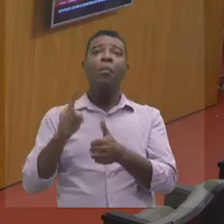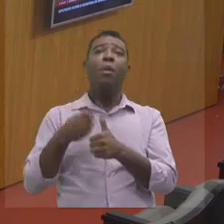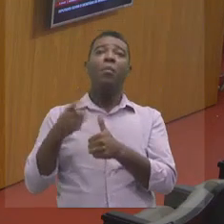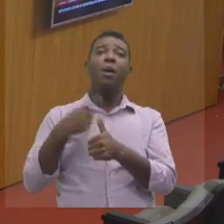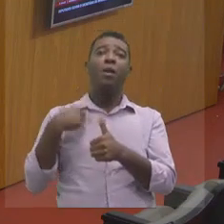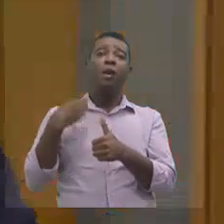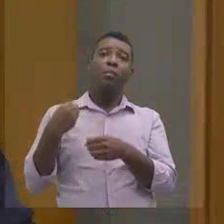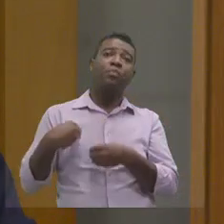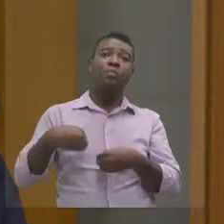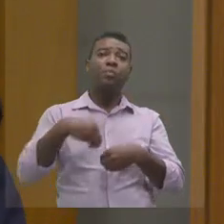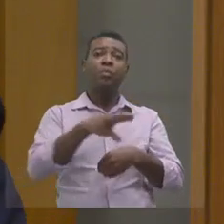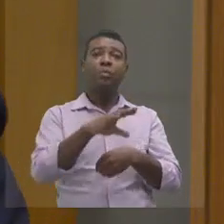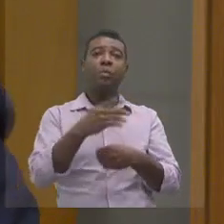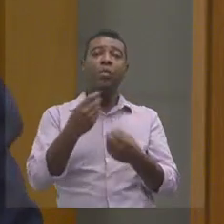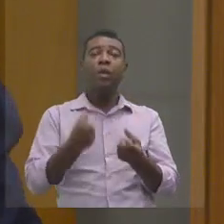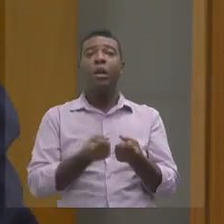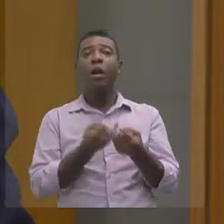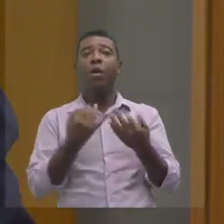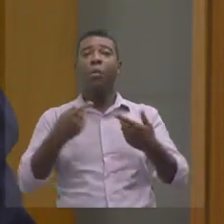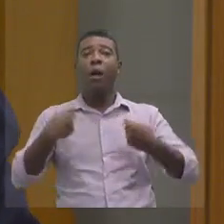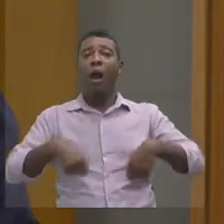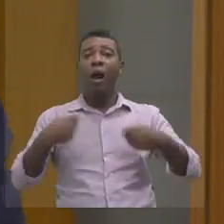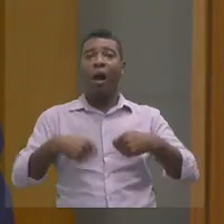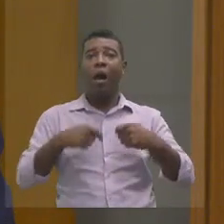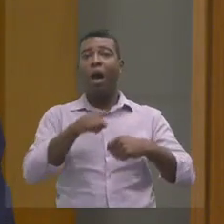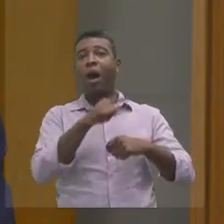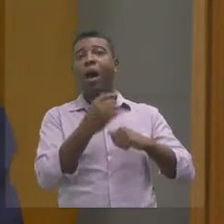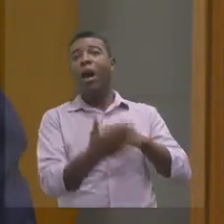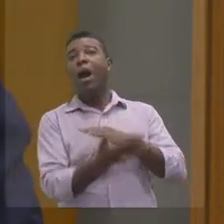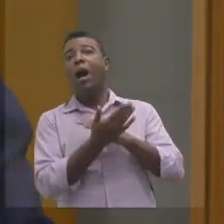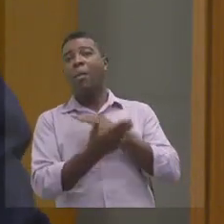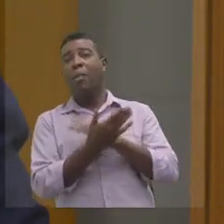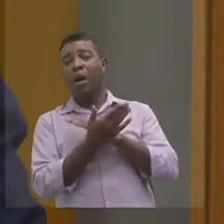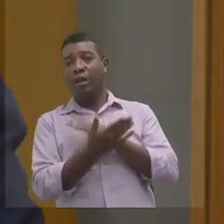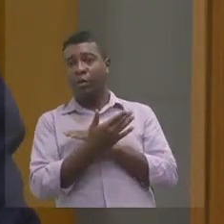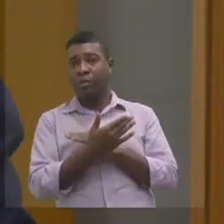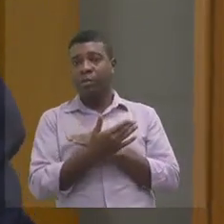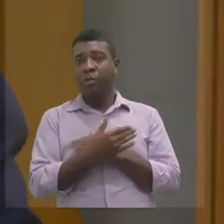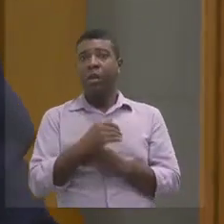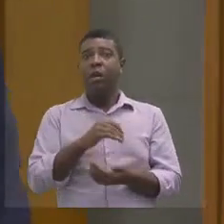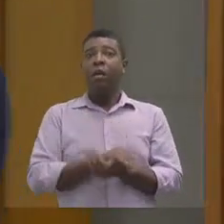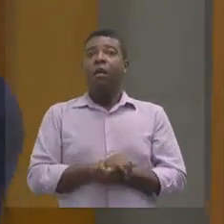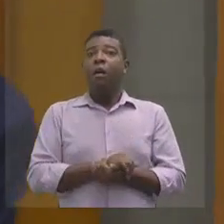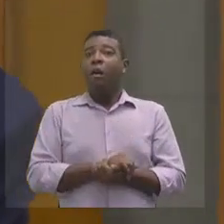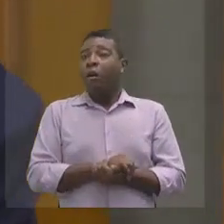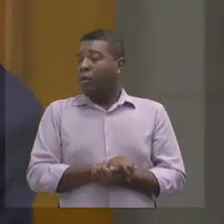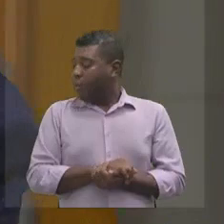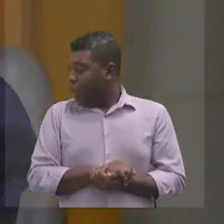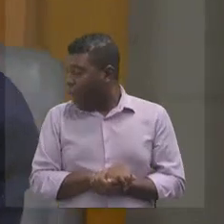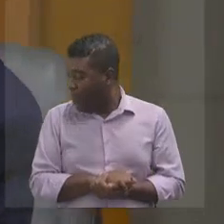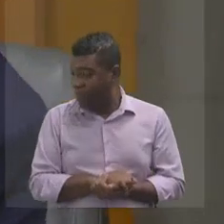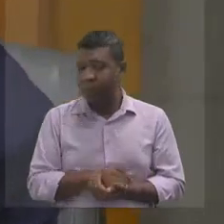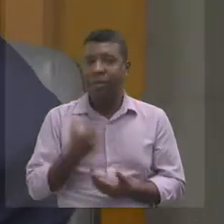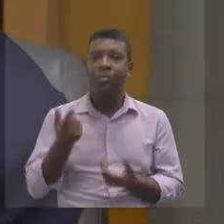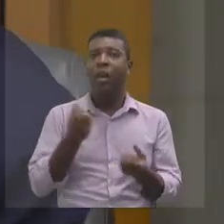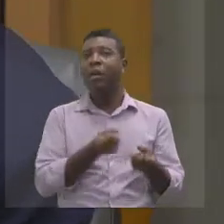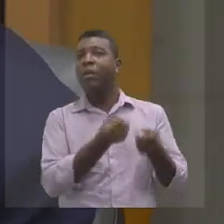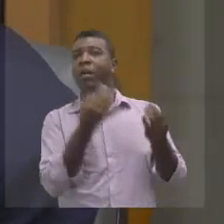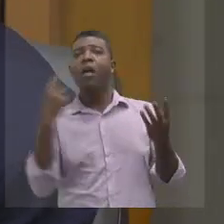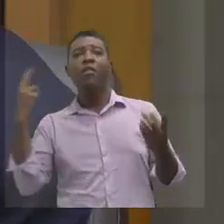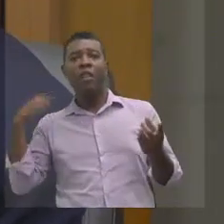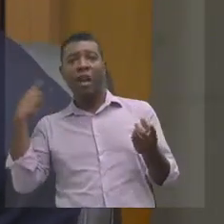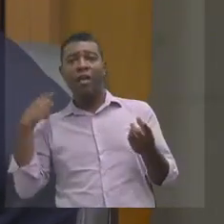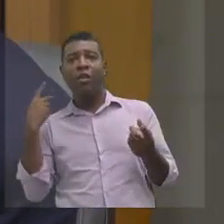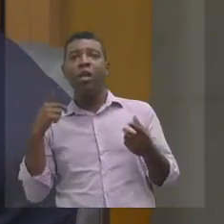de alguns apoiadores que tem na condição de vereadores que são enfrentados problemas